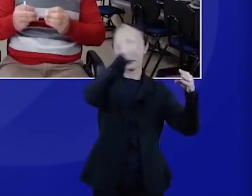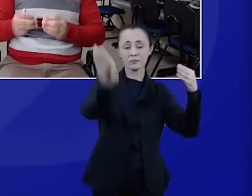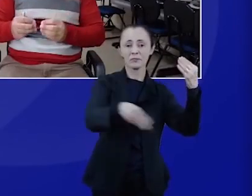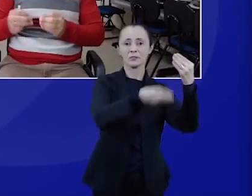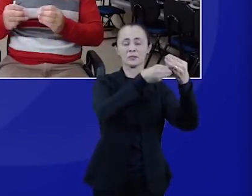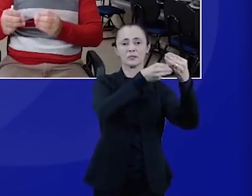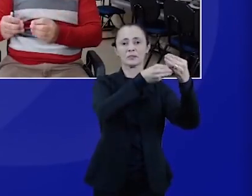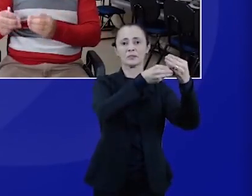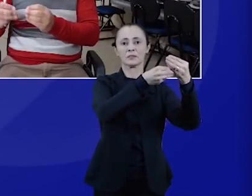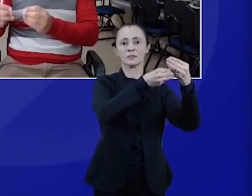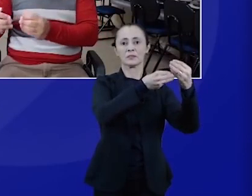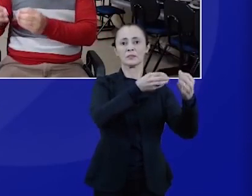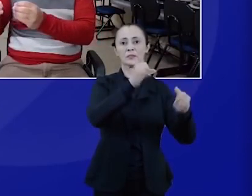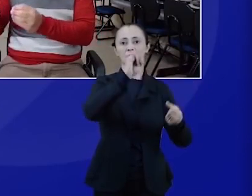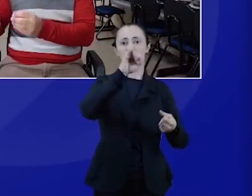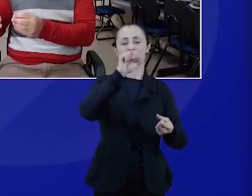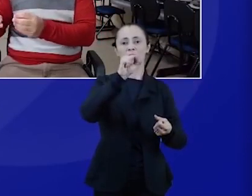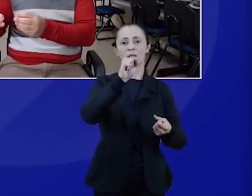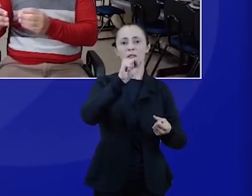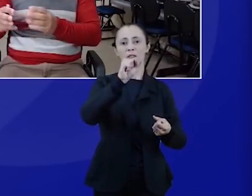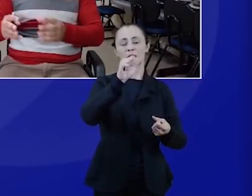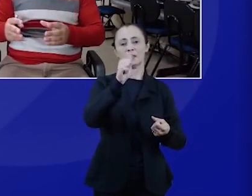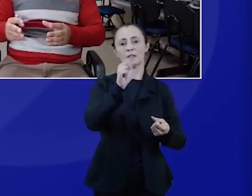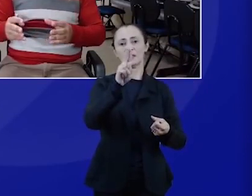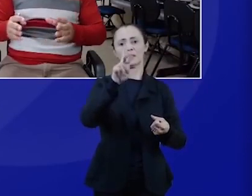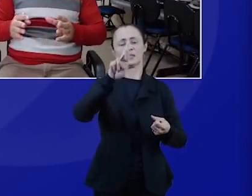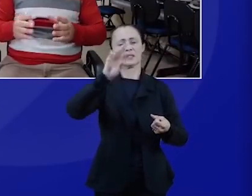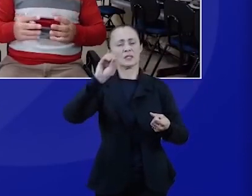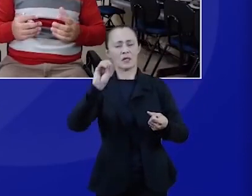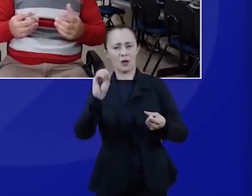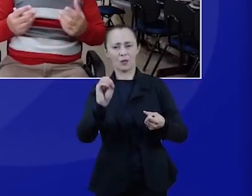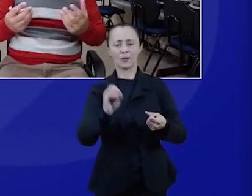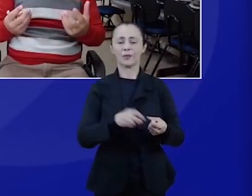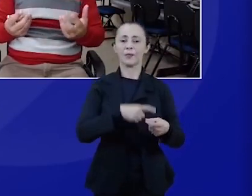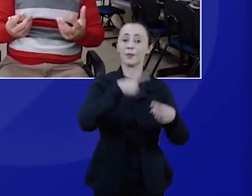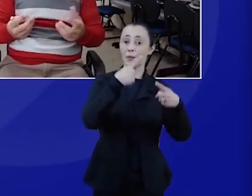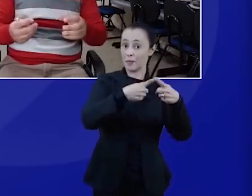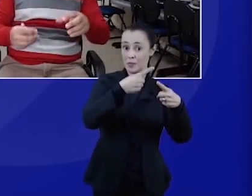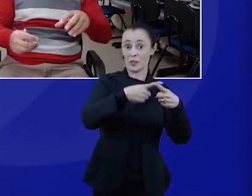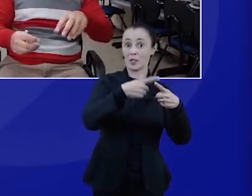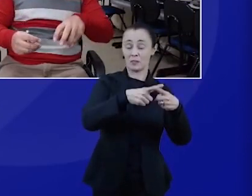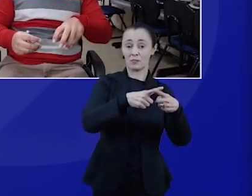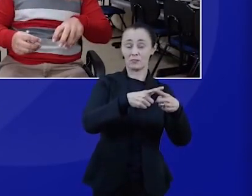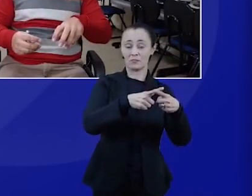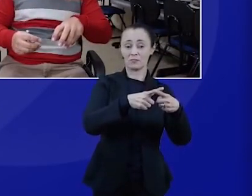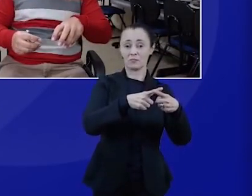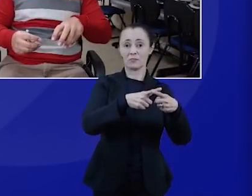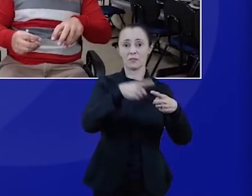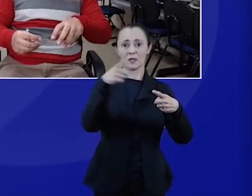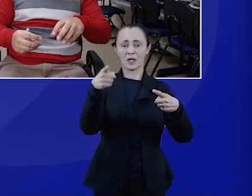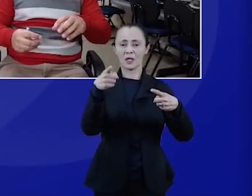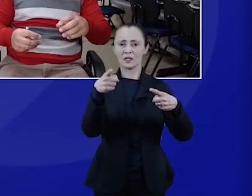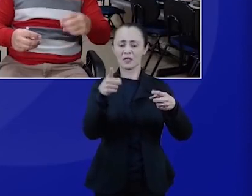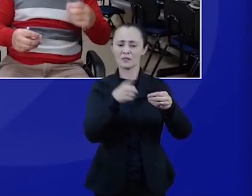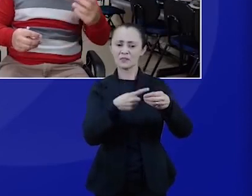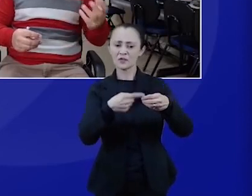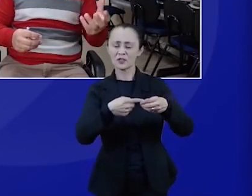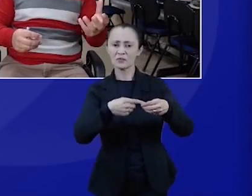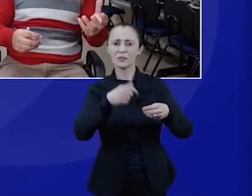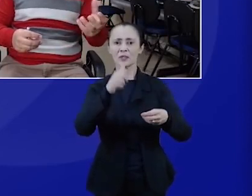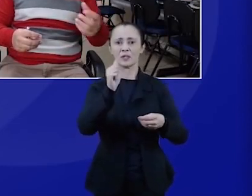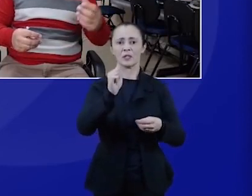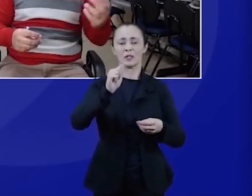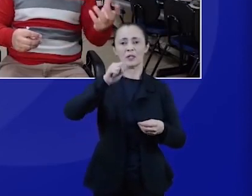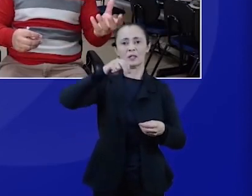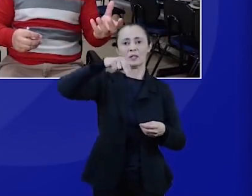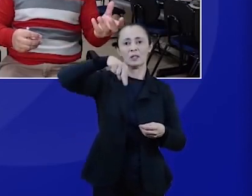Escola Municipal Isauro Bento Nogueira. Por quê? Porque a Isauro Bento ela está no distrito de Ayanduí, mas